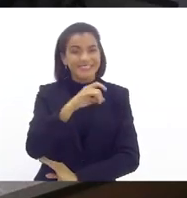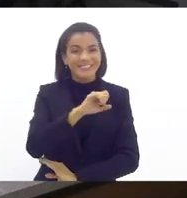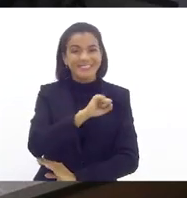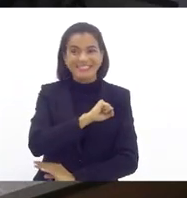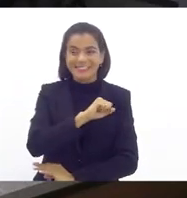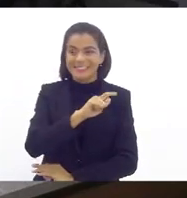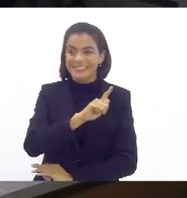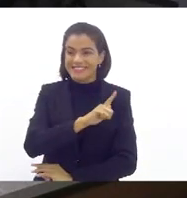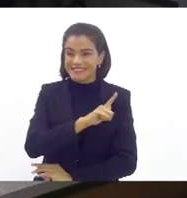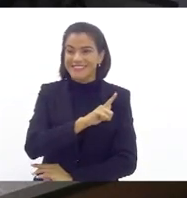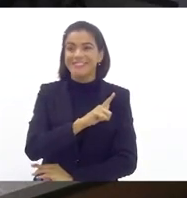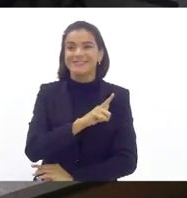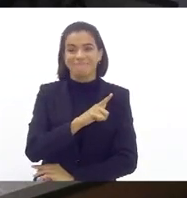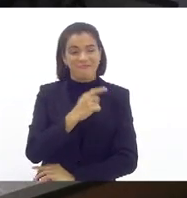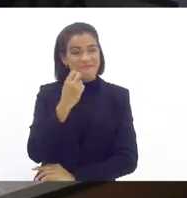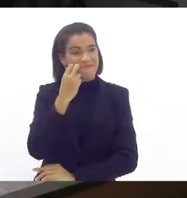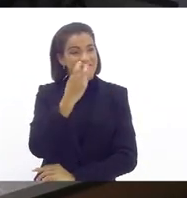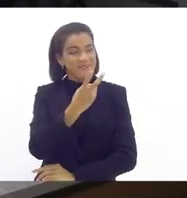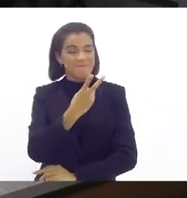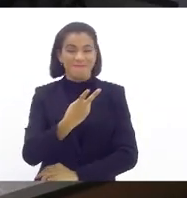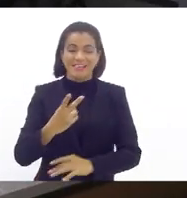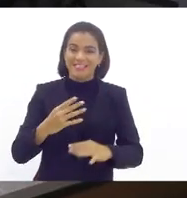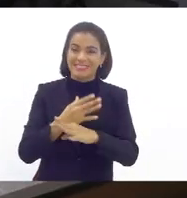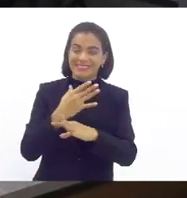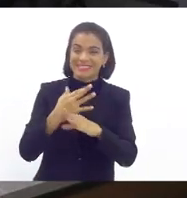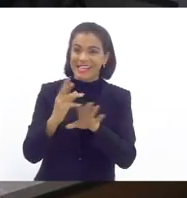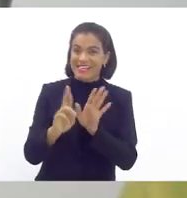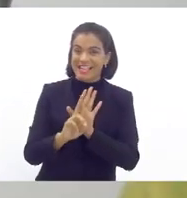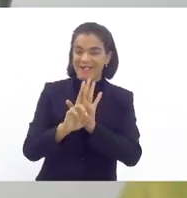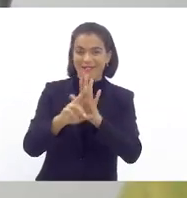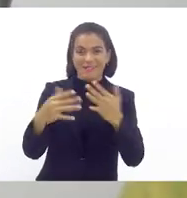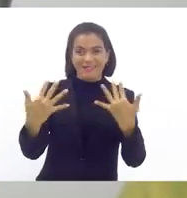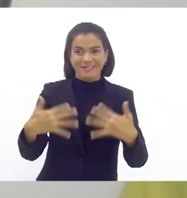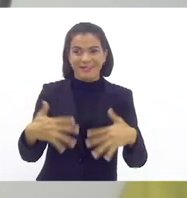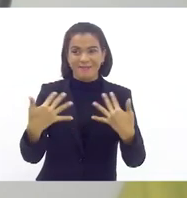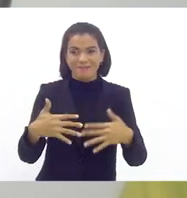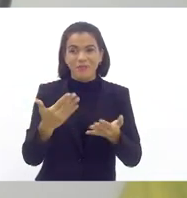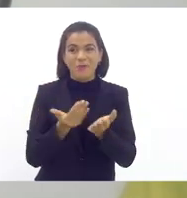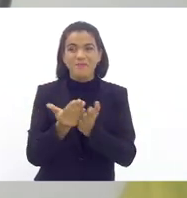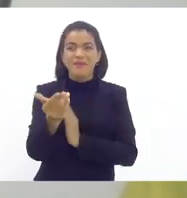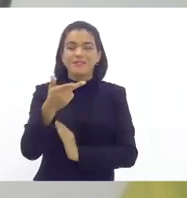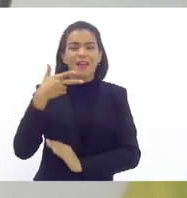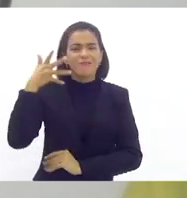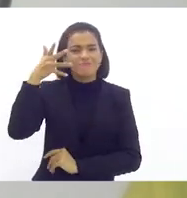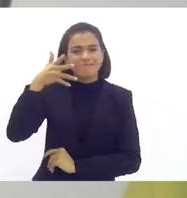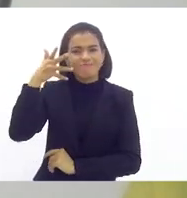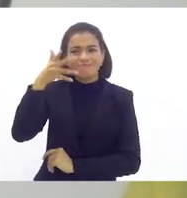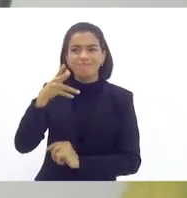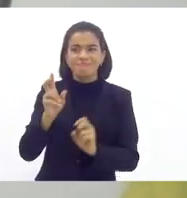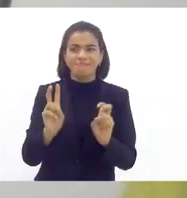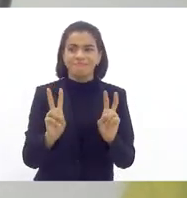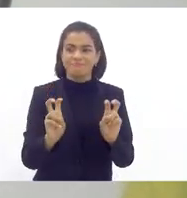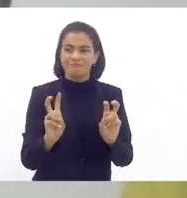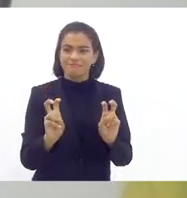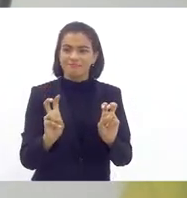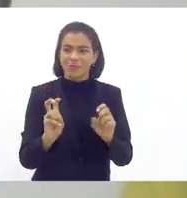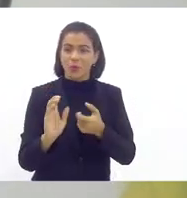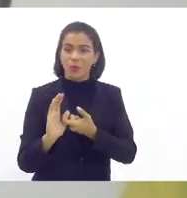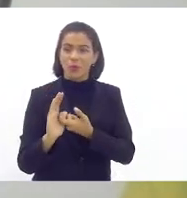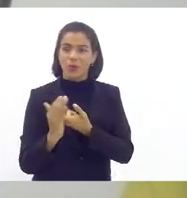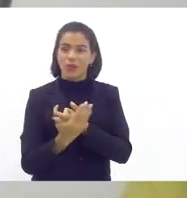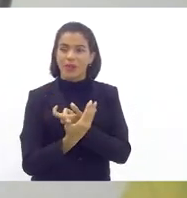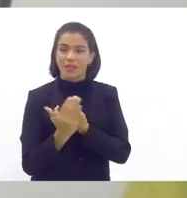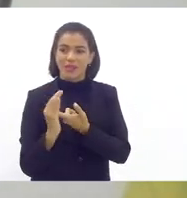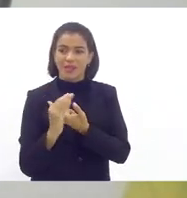bem legal poder ver a minha cidade super bem representada por aqui. E eu queria começar falando sobre o termo que